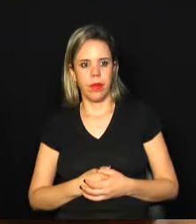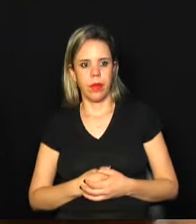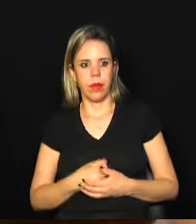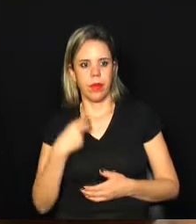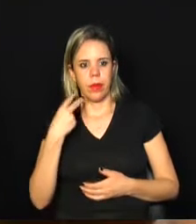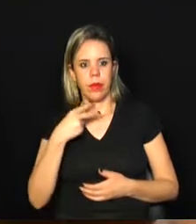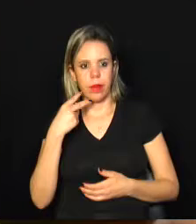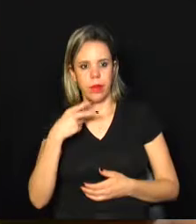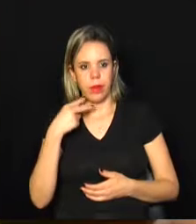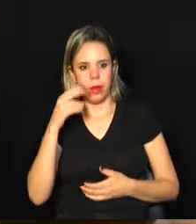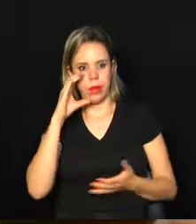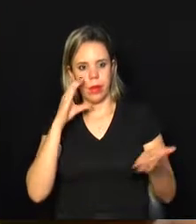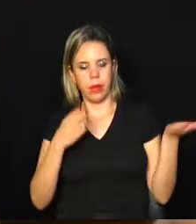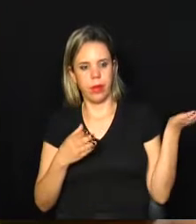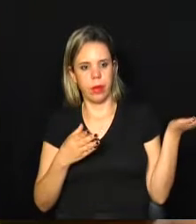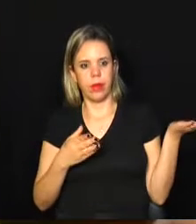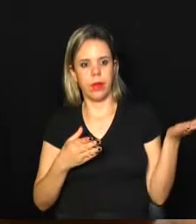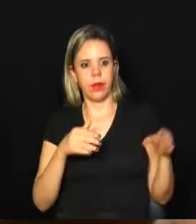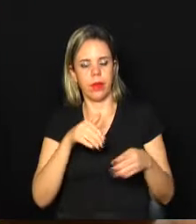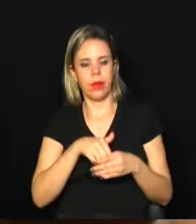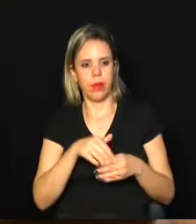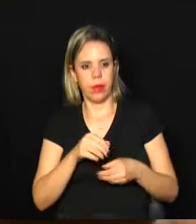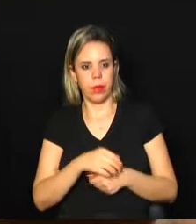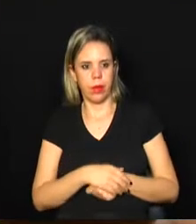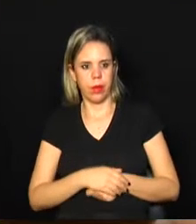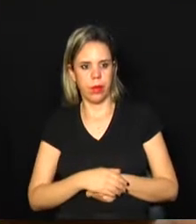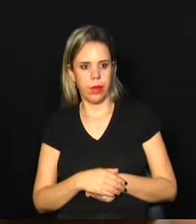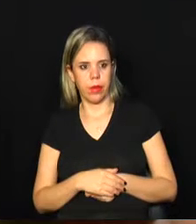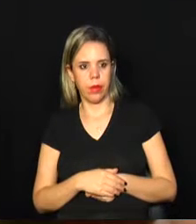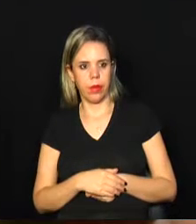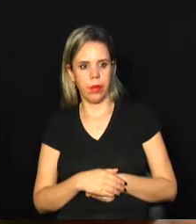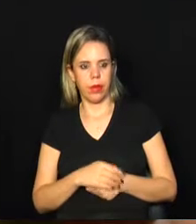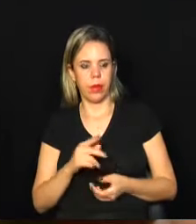Vereador Cirilo como ser vota